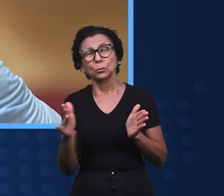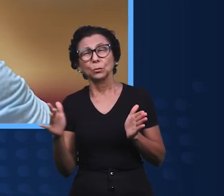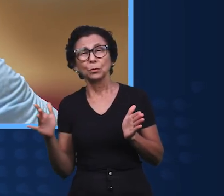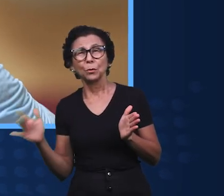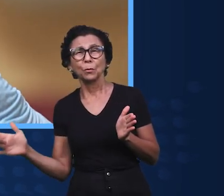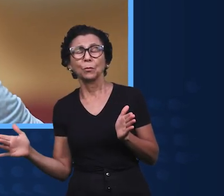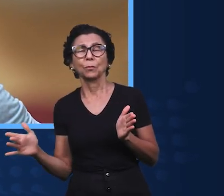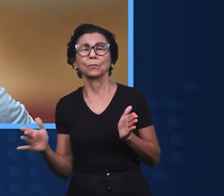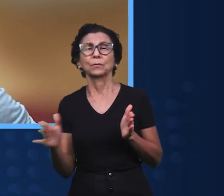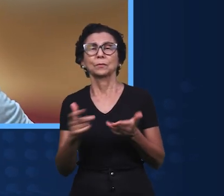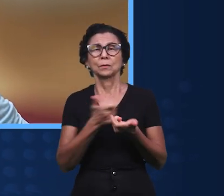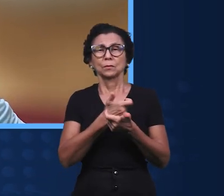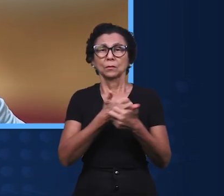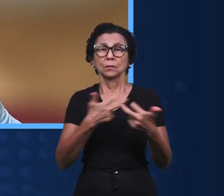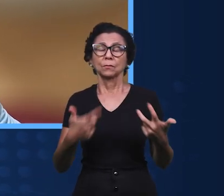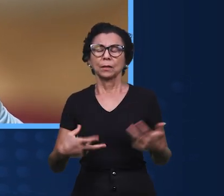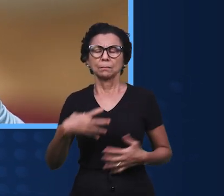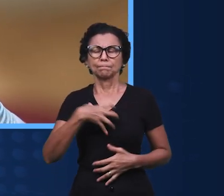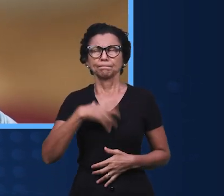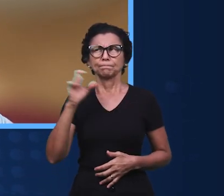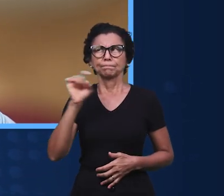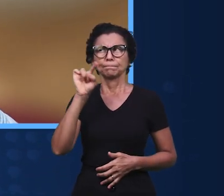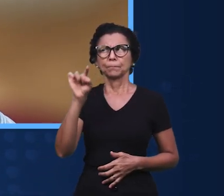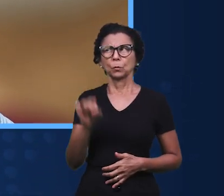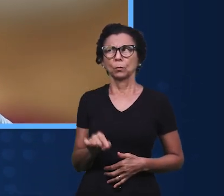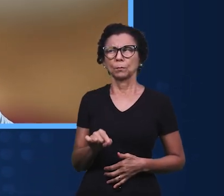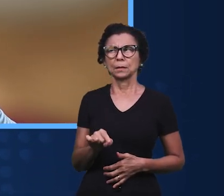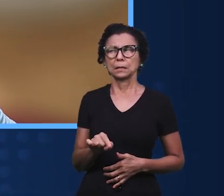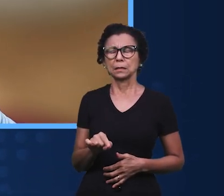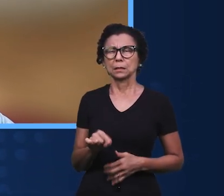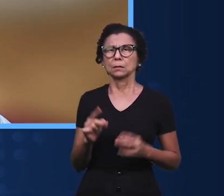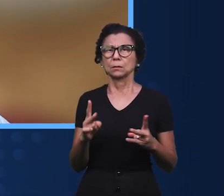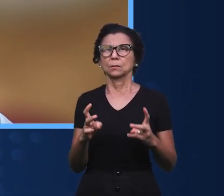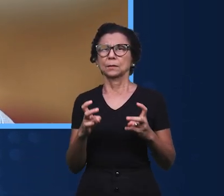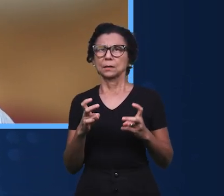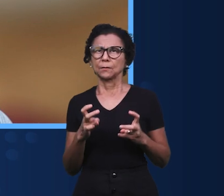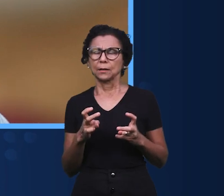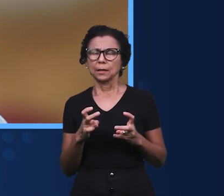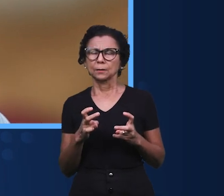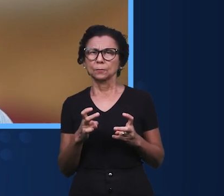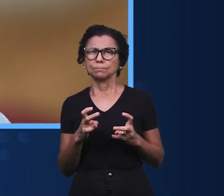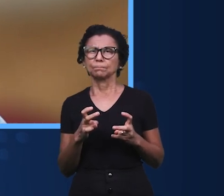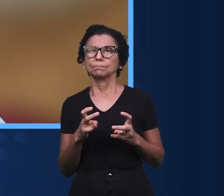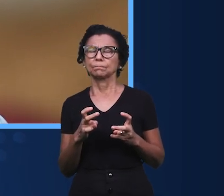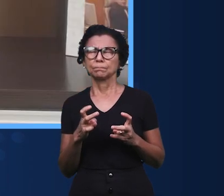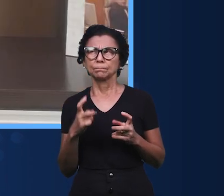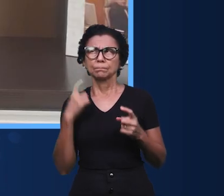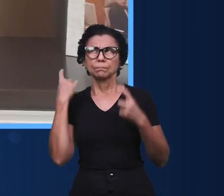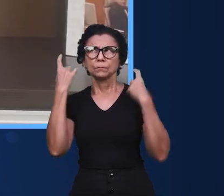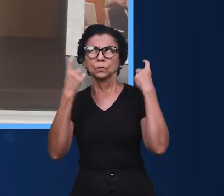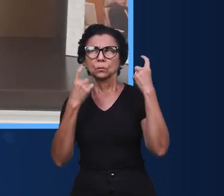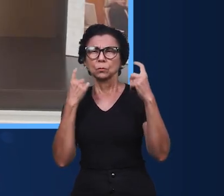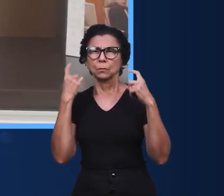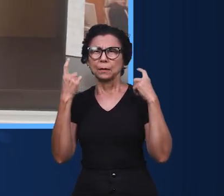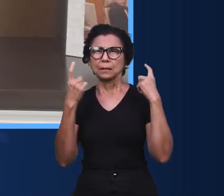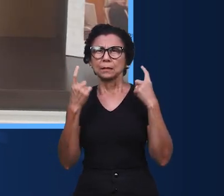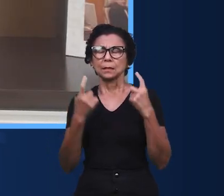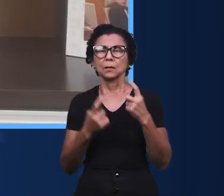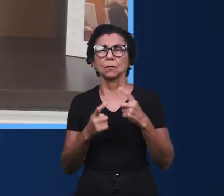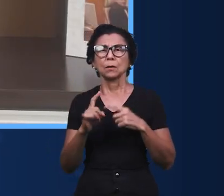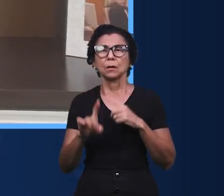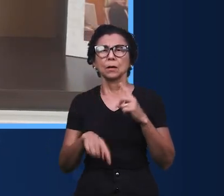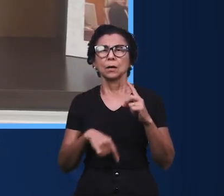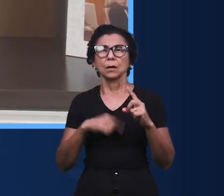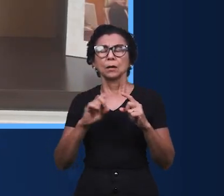sintomas variados, mas tem se observado também, e é uma causa de preocupação, um aumento da